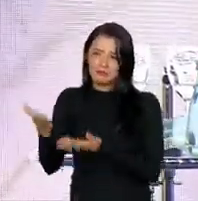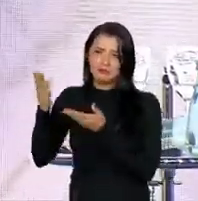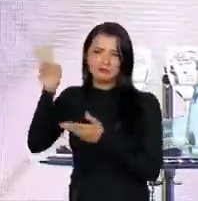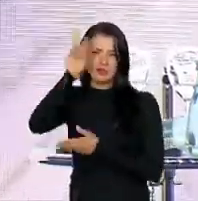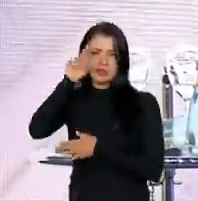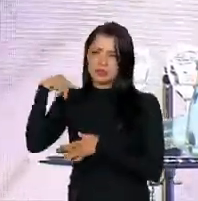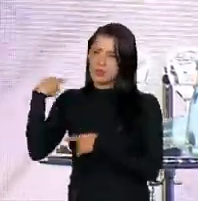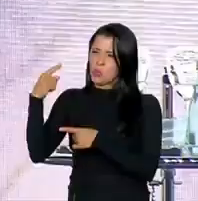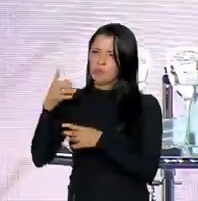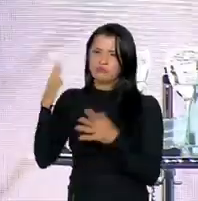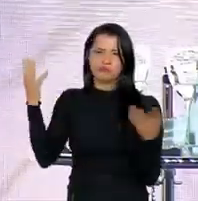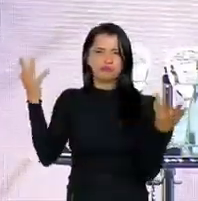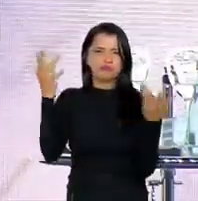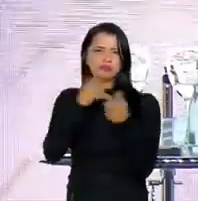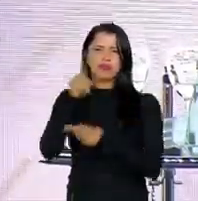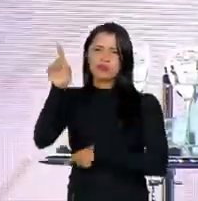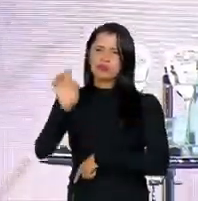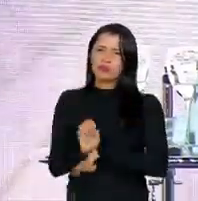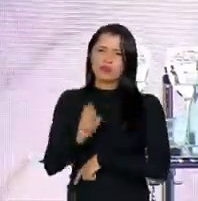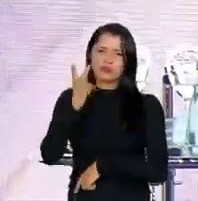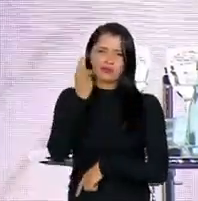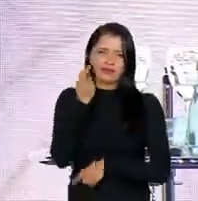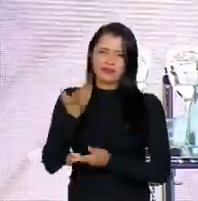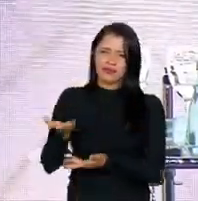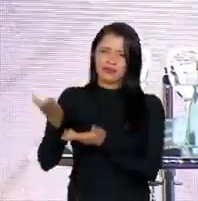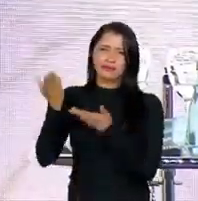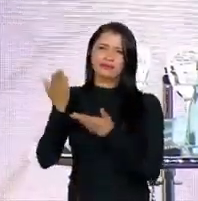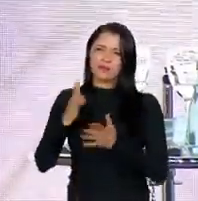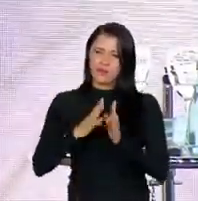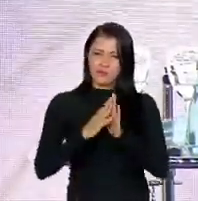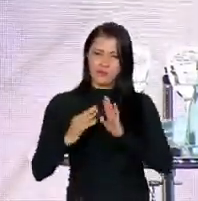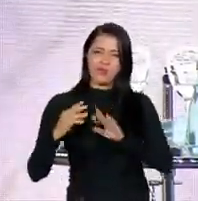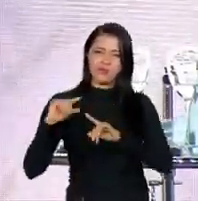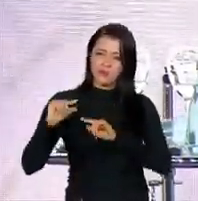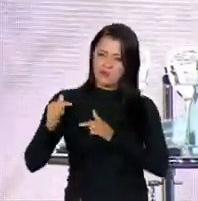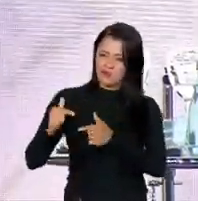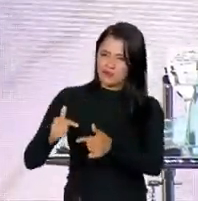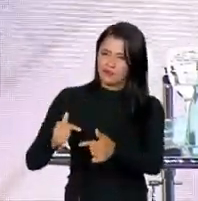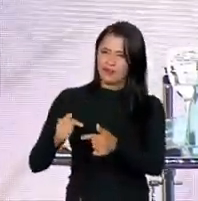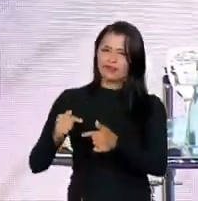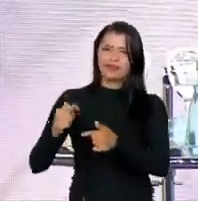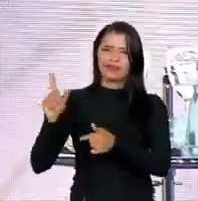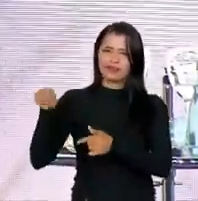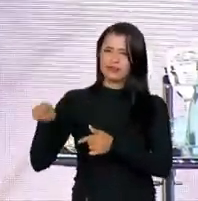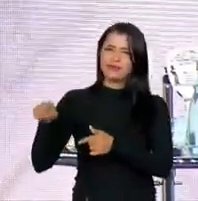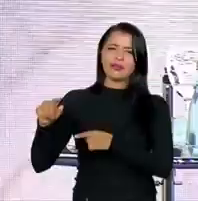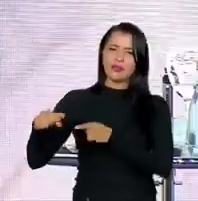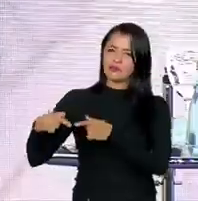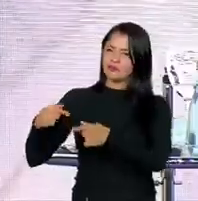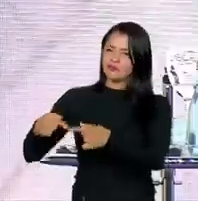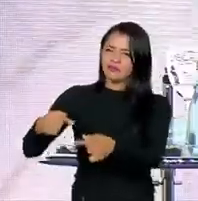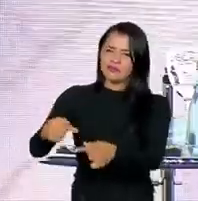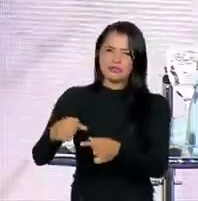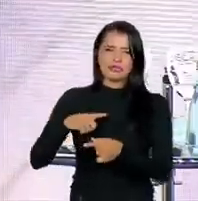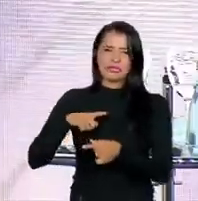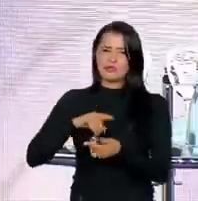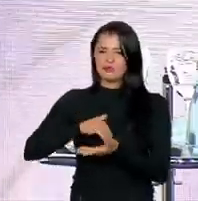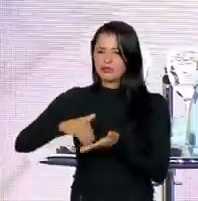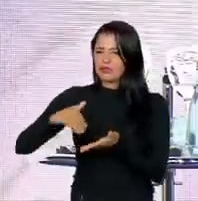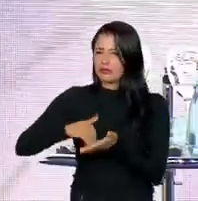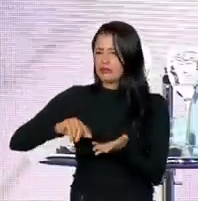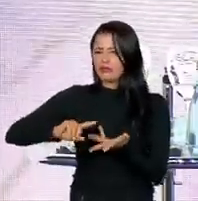belíssima do estado do Ceará, a exemplo de uma geração de vários secretários,